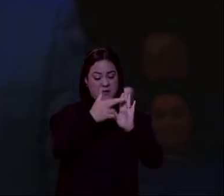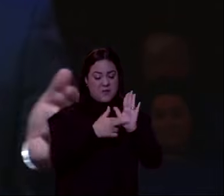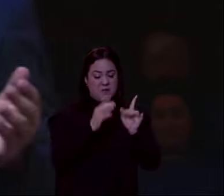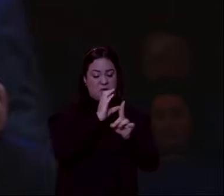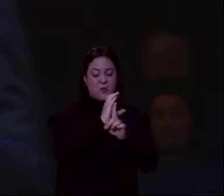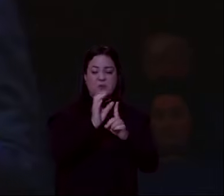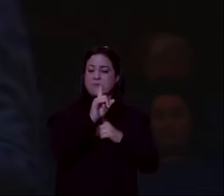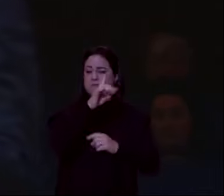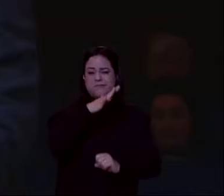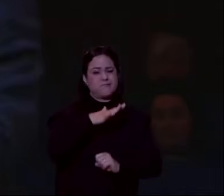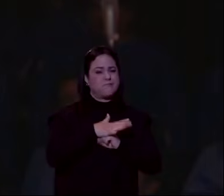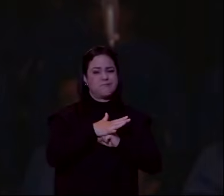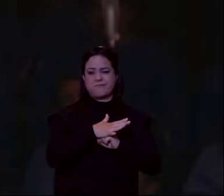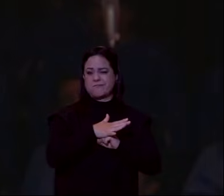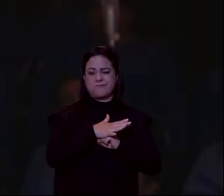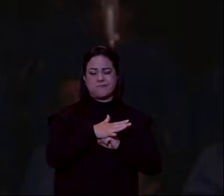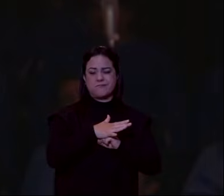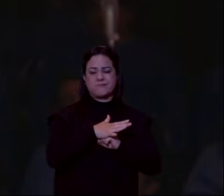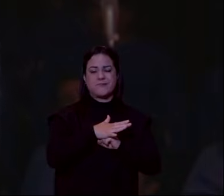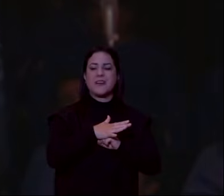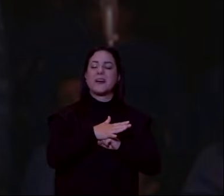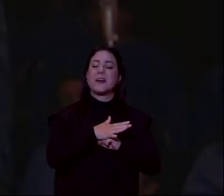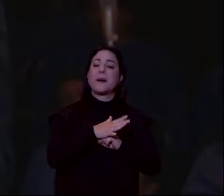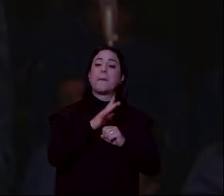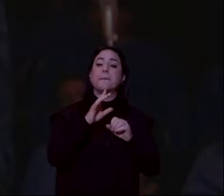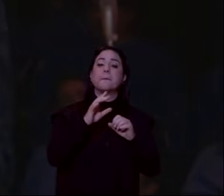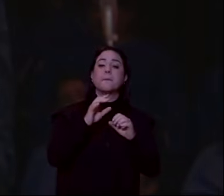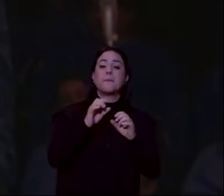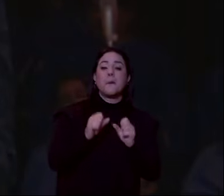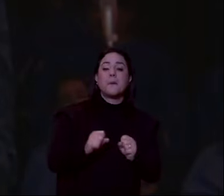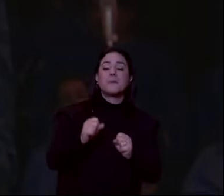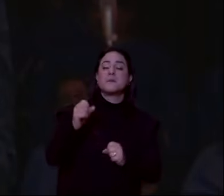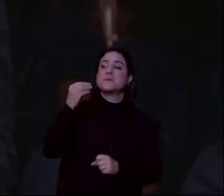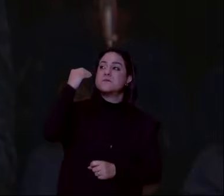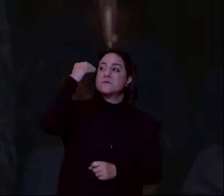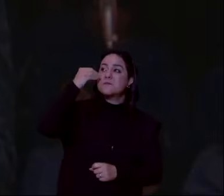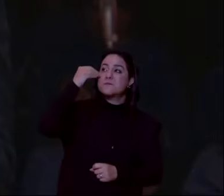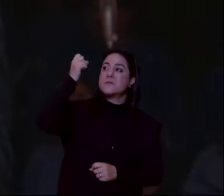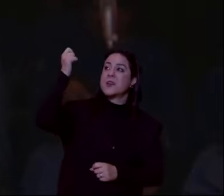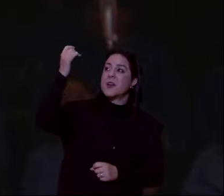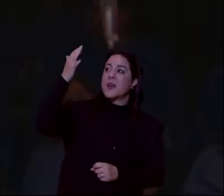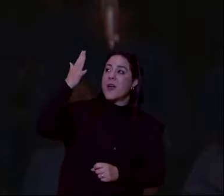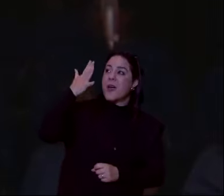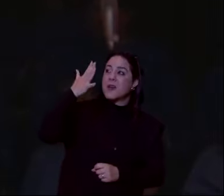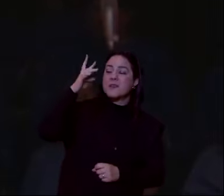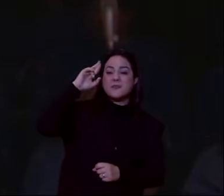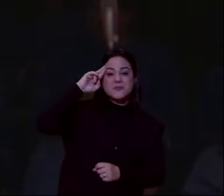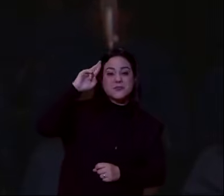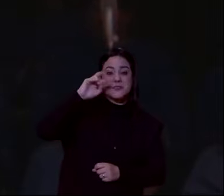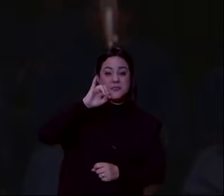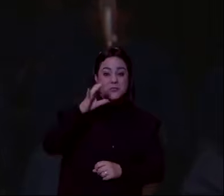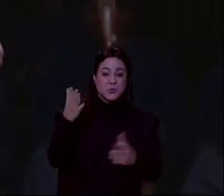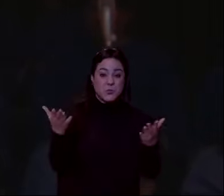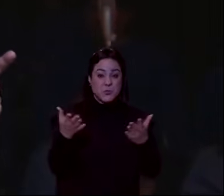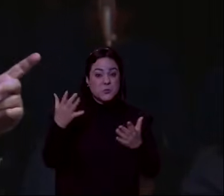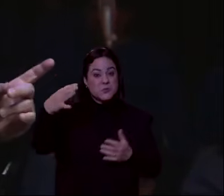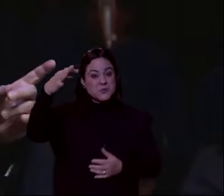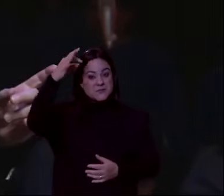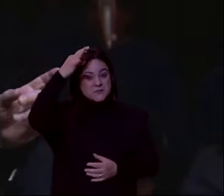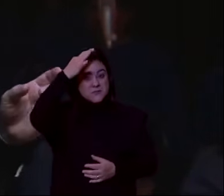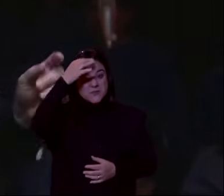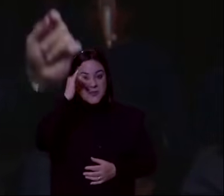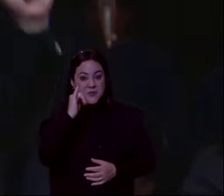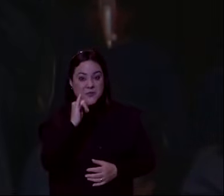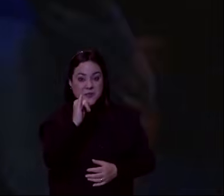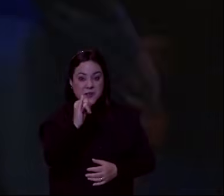Para começar a experimentar algo novo do poder e da graça do Senhor. Então, se hoje o Espírito Santo de Deus está falando